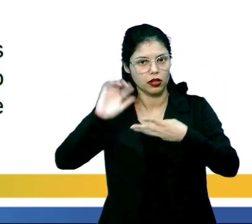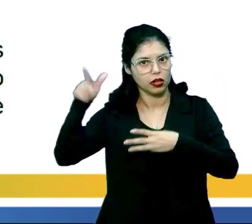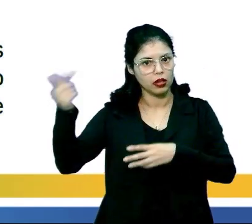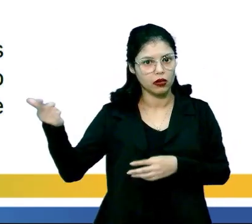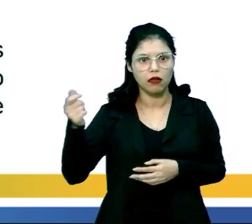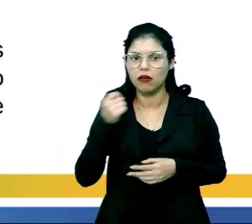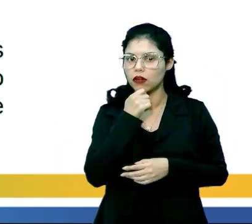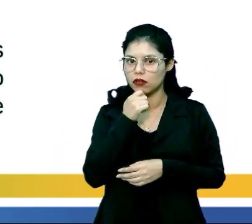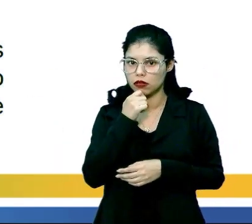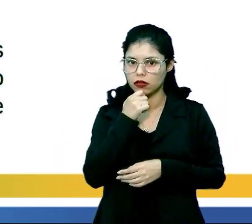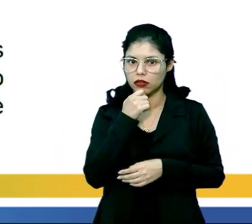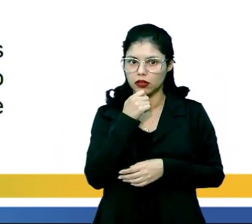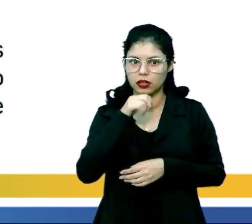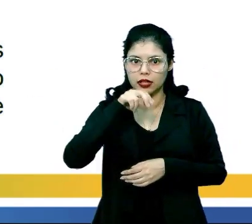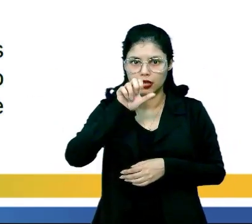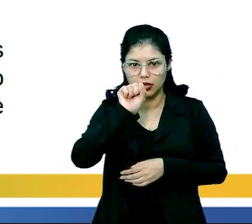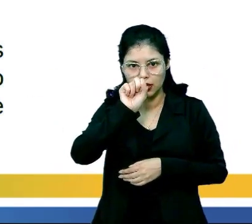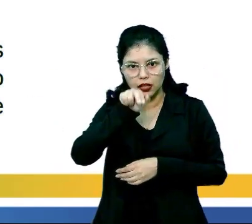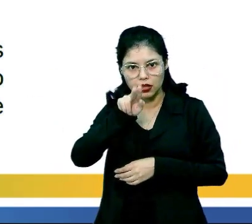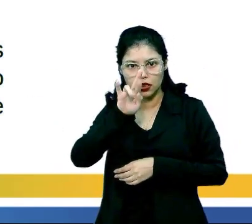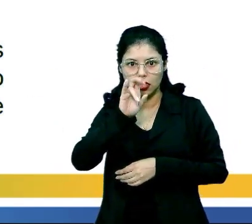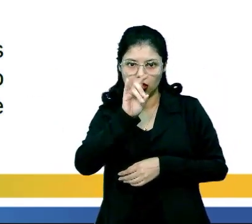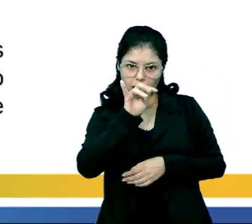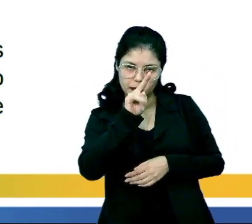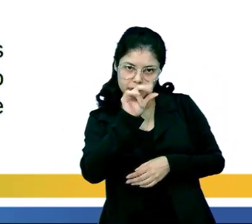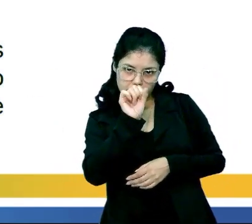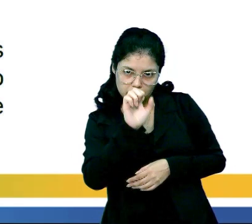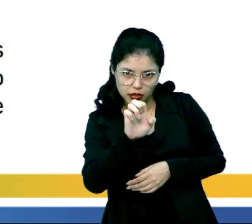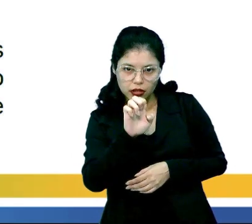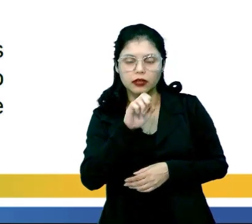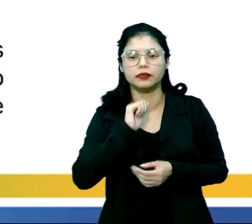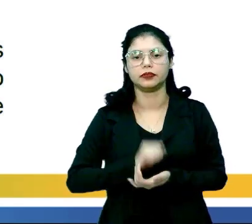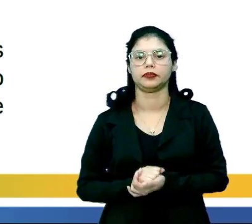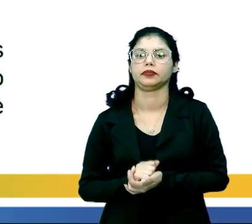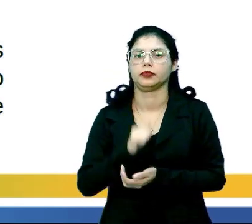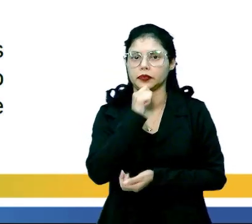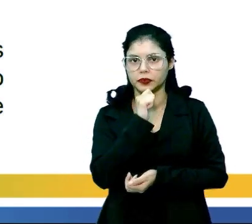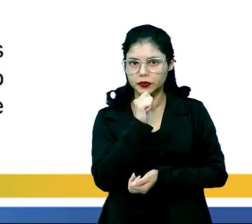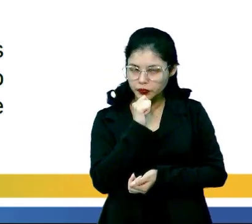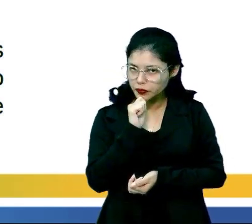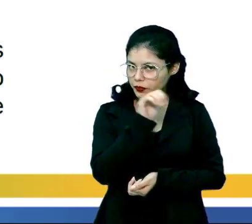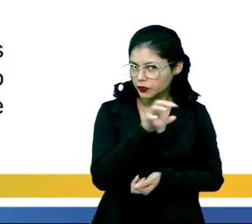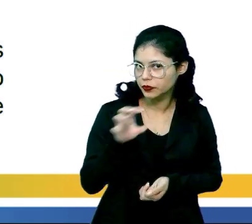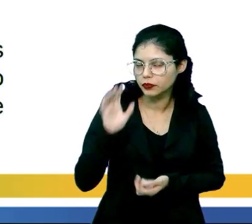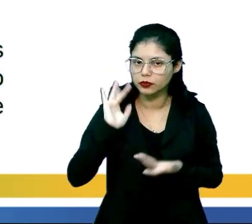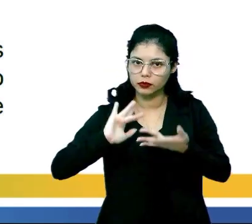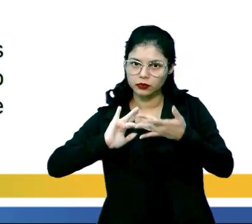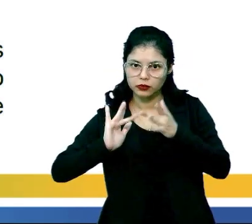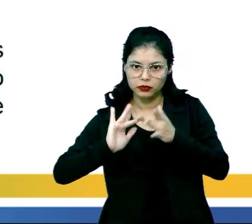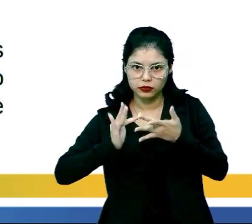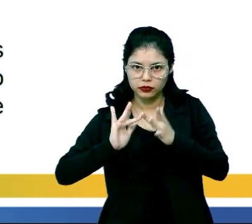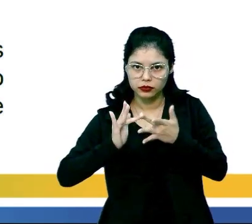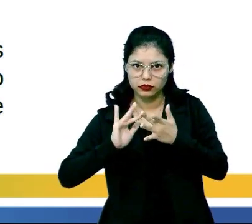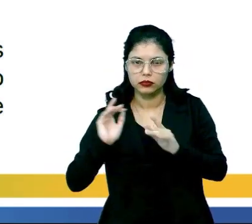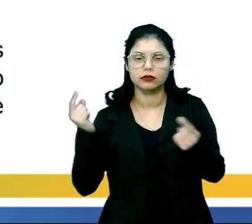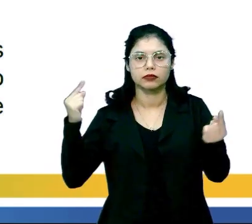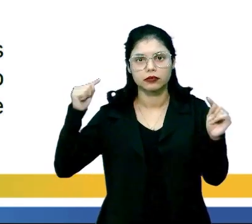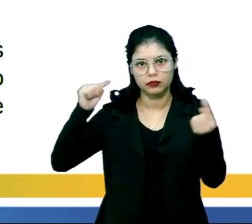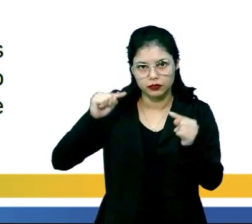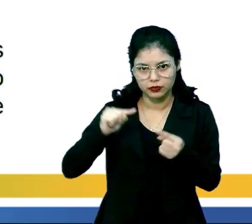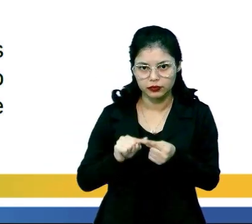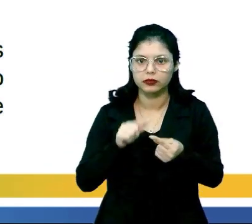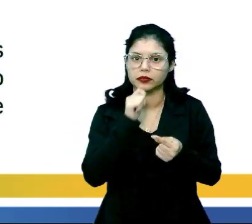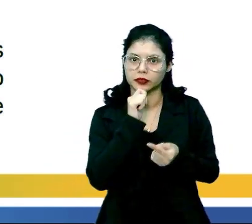outra através da sinapses, tá certo? A sinapse é uma região de contato muito